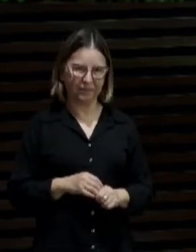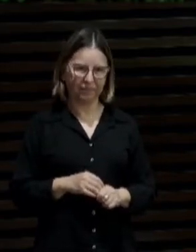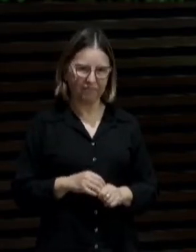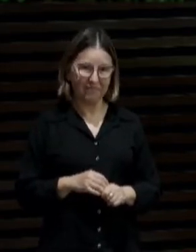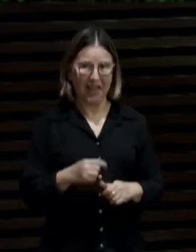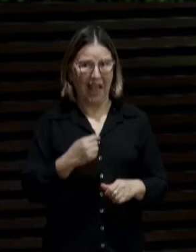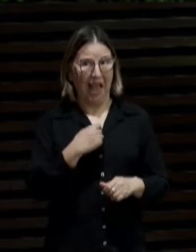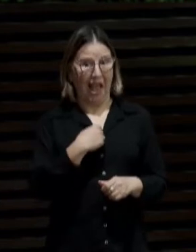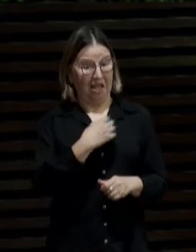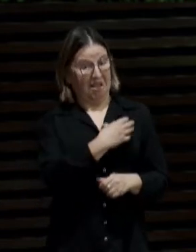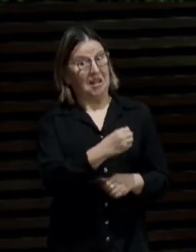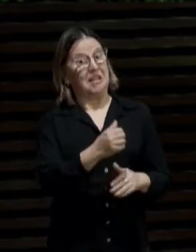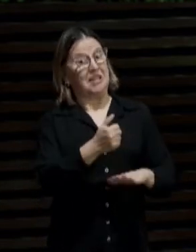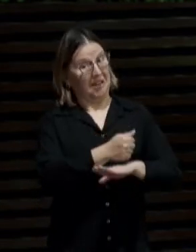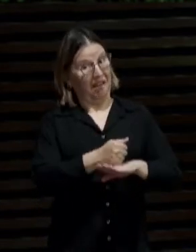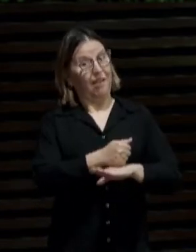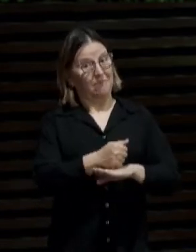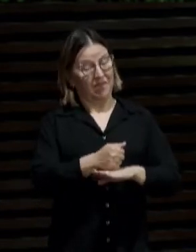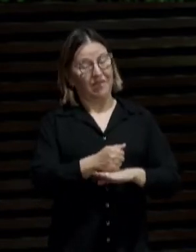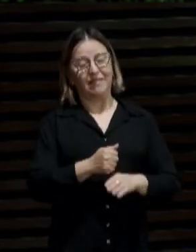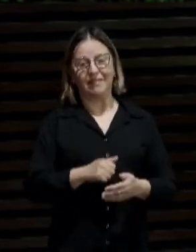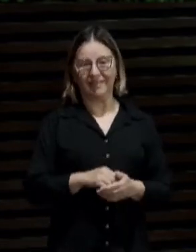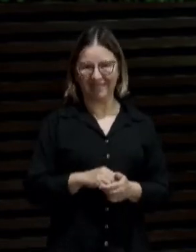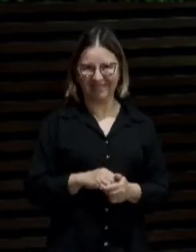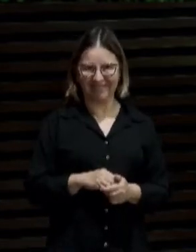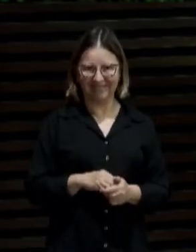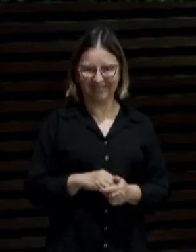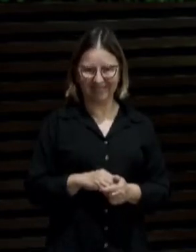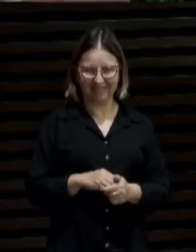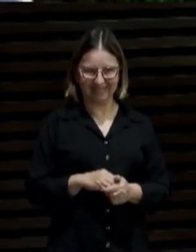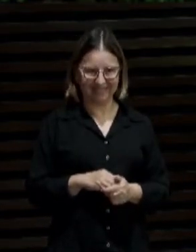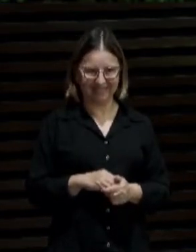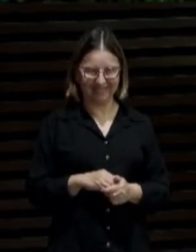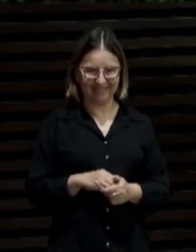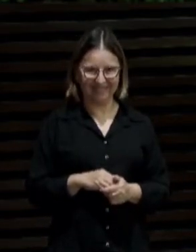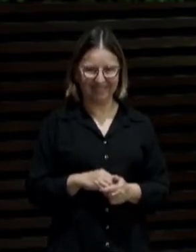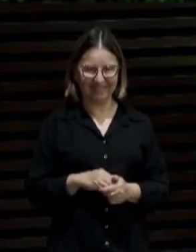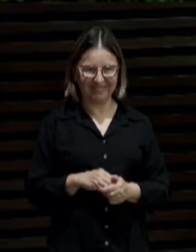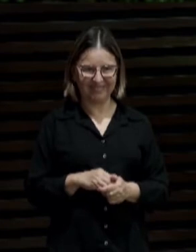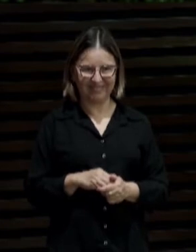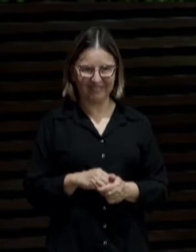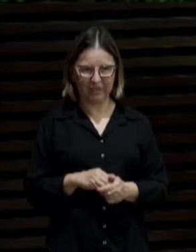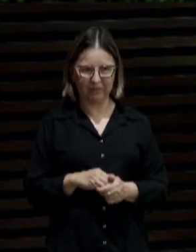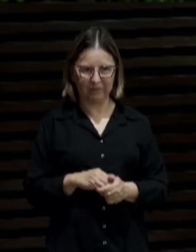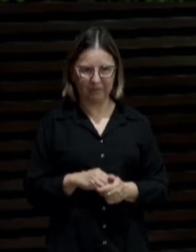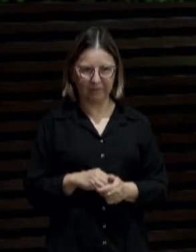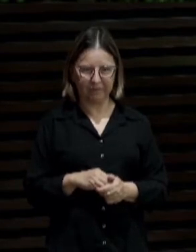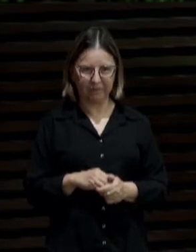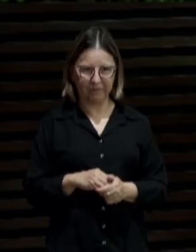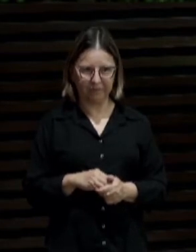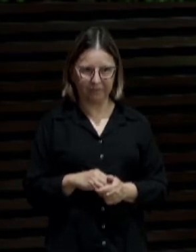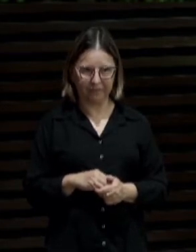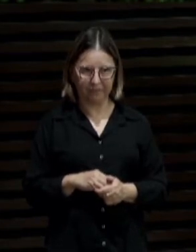filho dele. Sou filho de Abraão. Aqui lá foi passando, o sangue pegou em todo mundo. E ainda